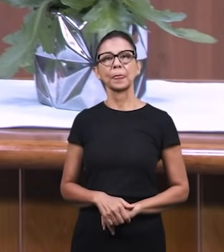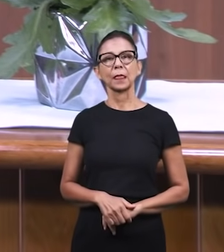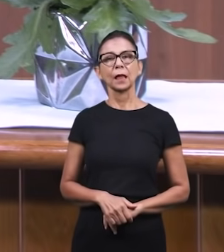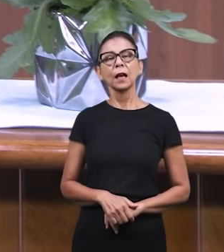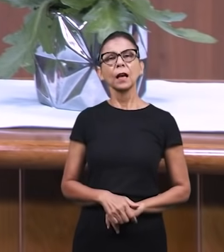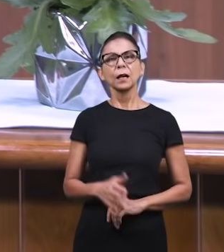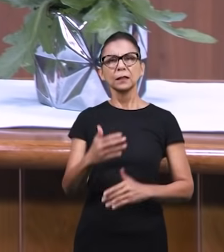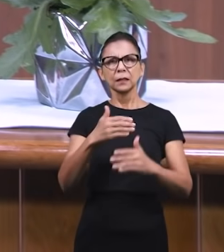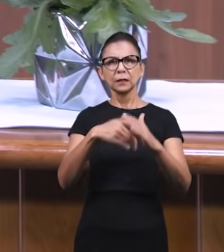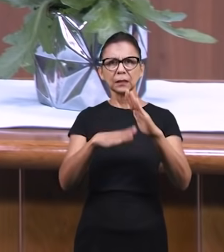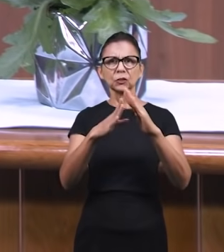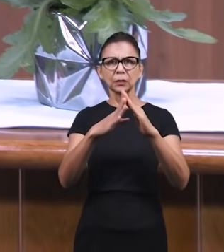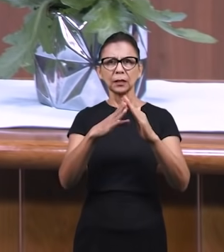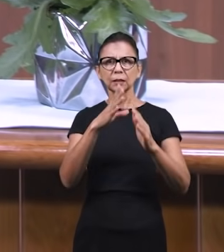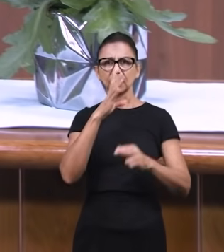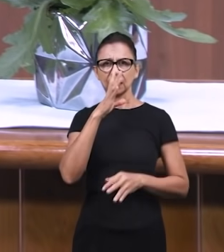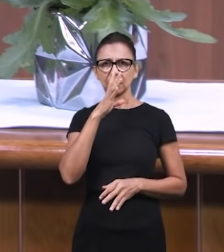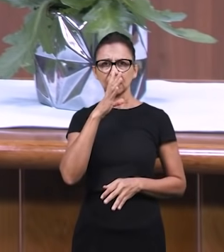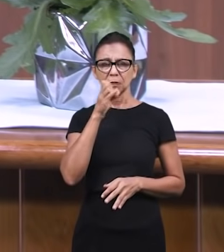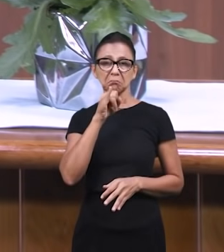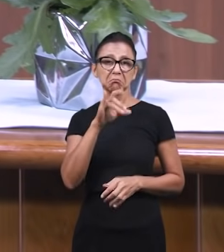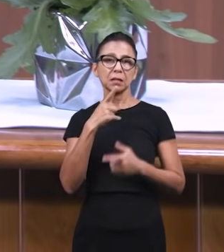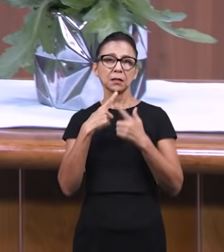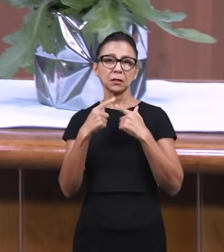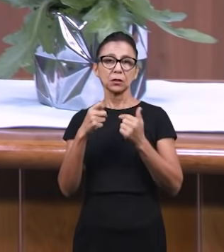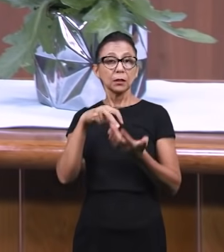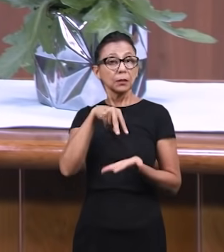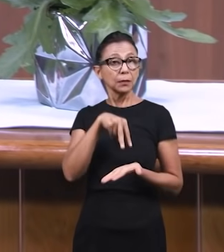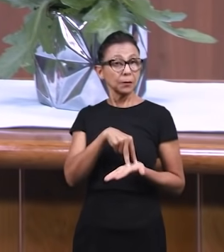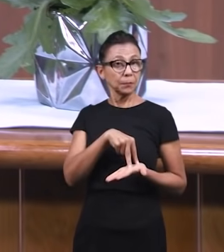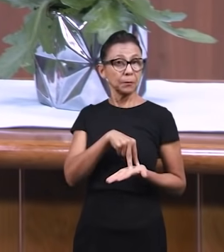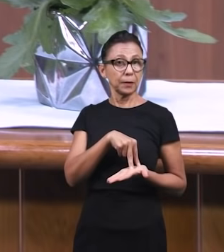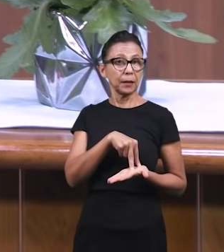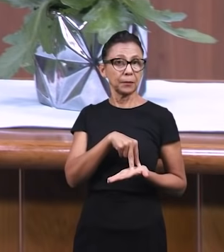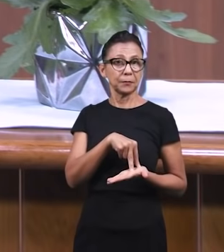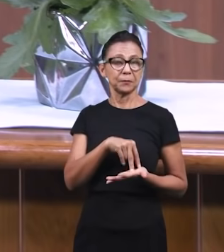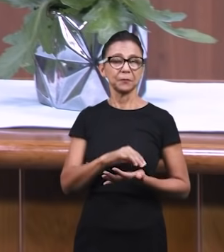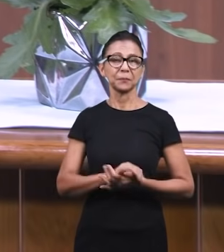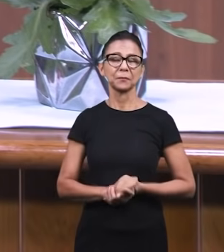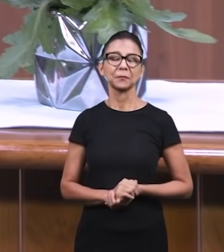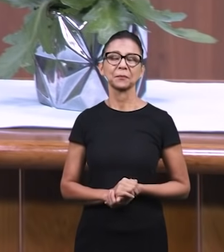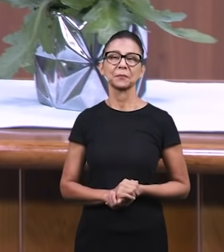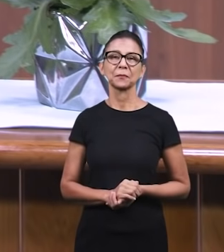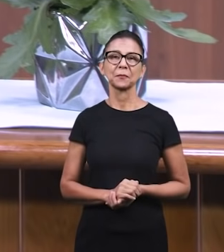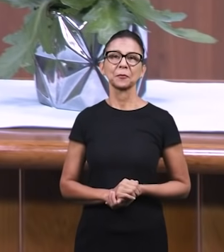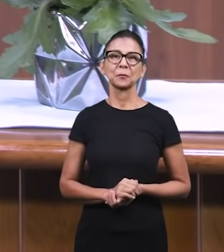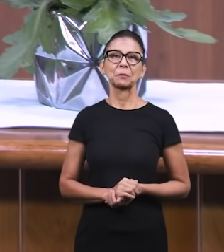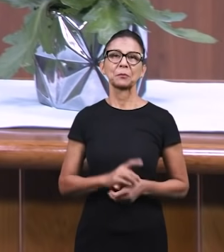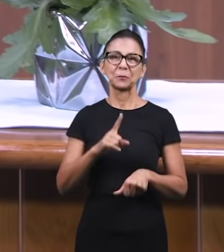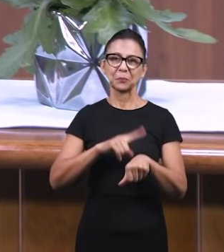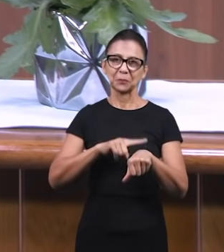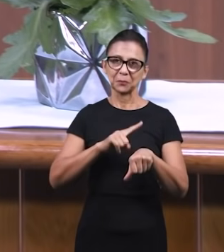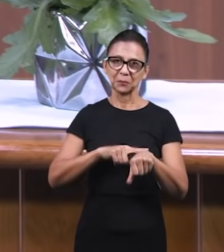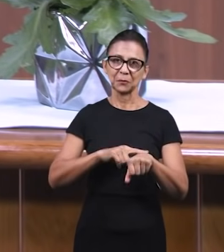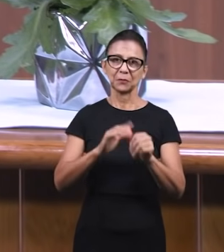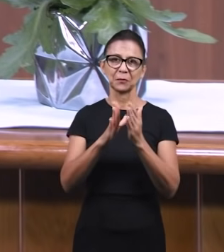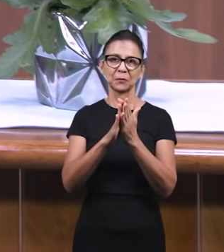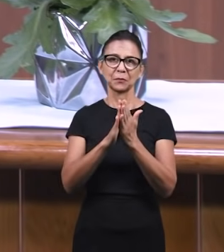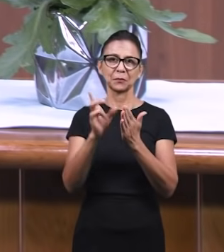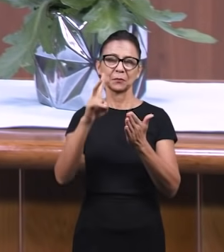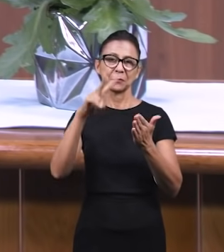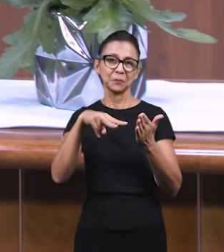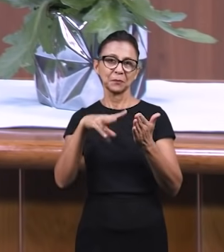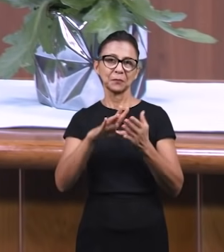se desejar, pode se colocar de pé, junto com a igreja, no momento em que estaremos lendo a palavra do Senhor. Evangelho